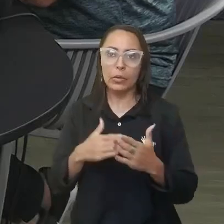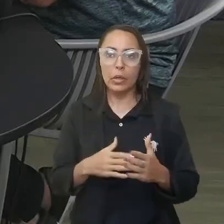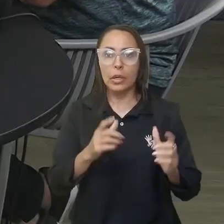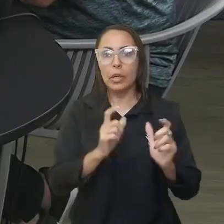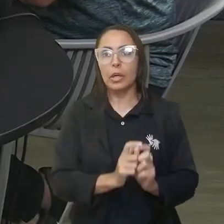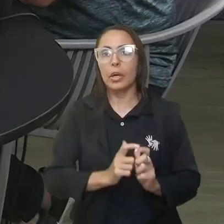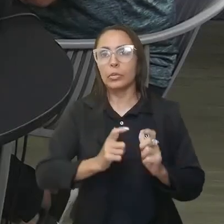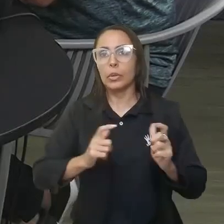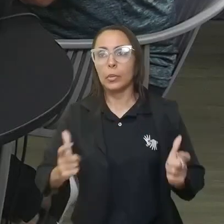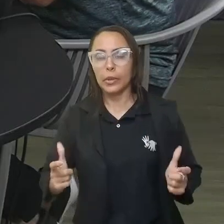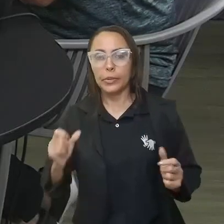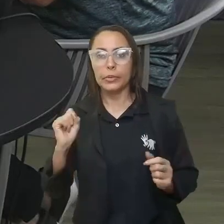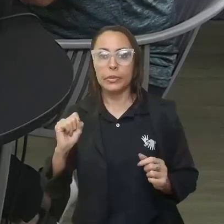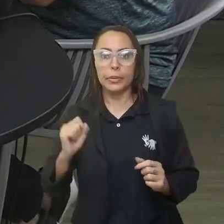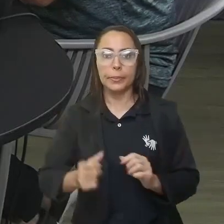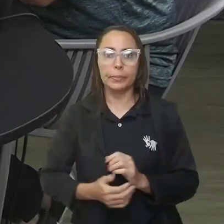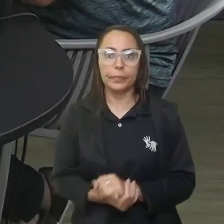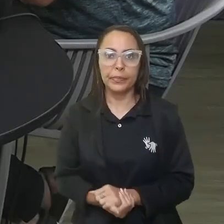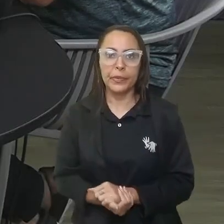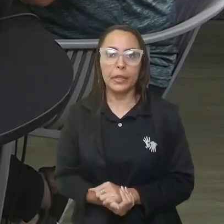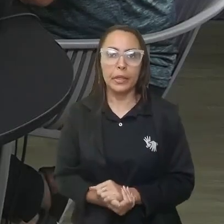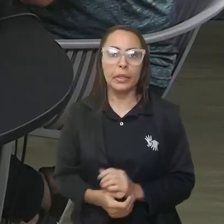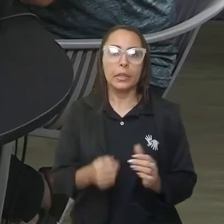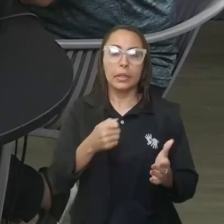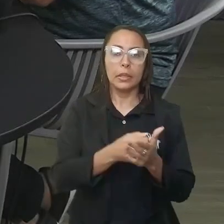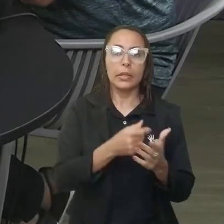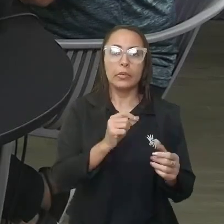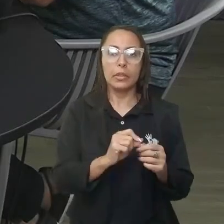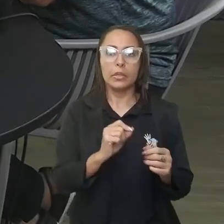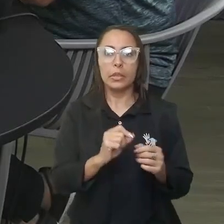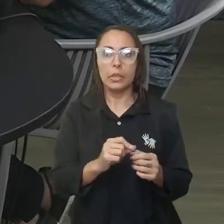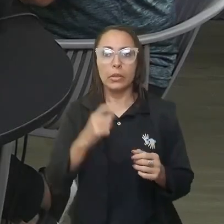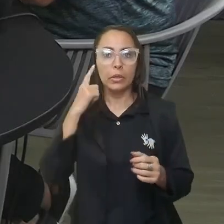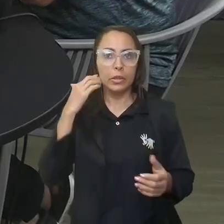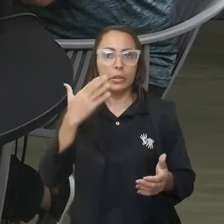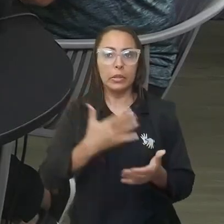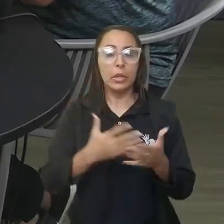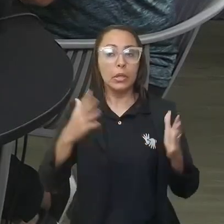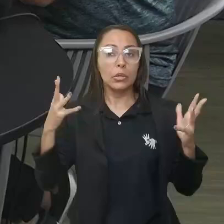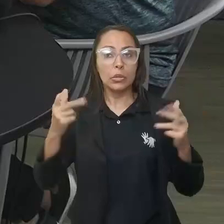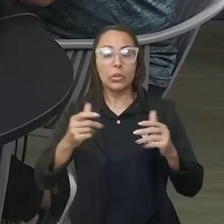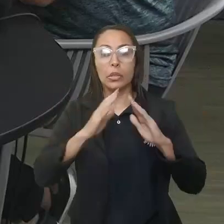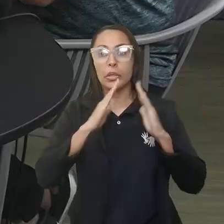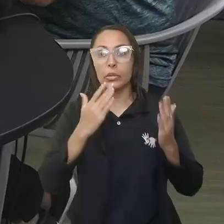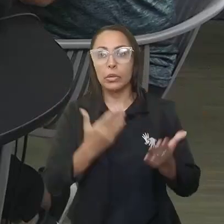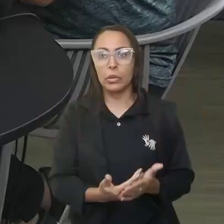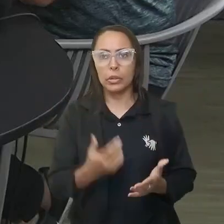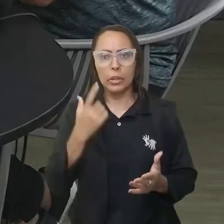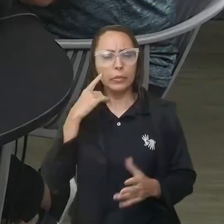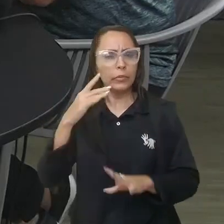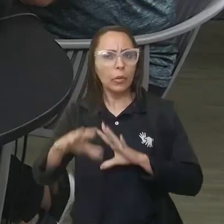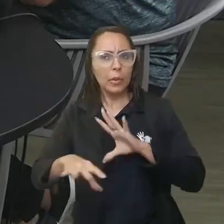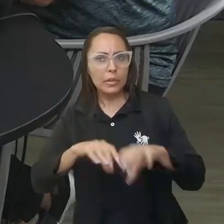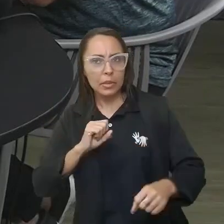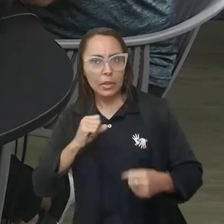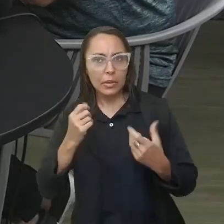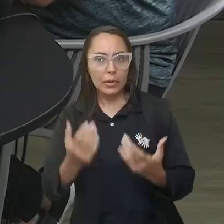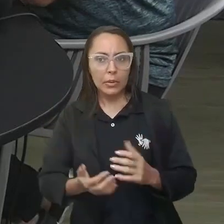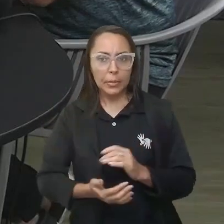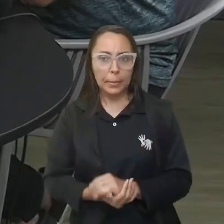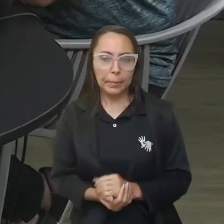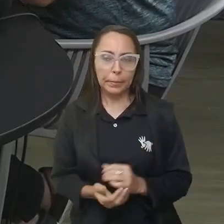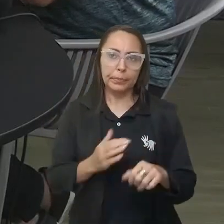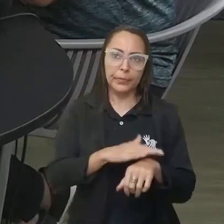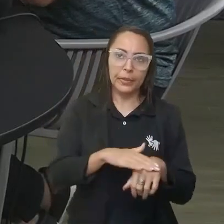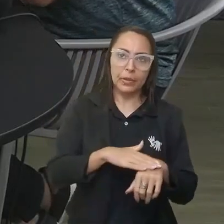da rede e tentar fazer com que chegue em todas as escolas esse tipo de formação e de